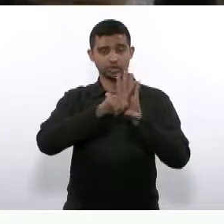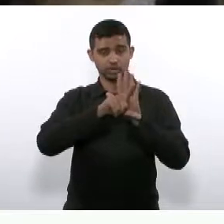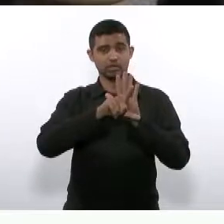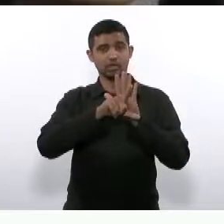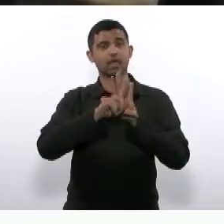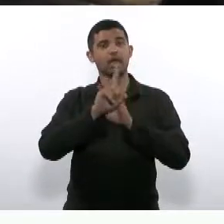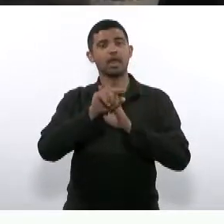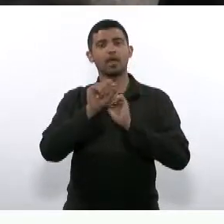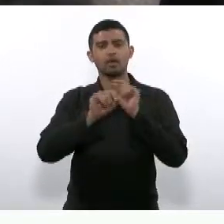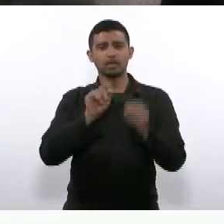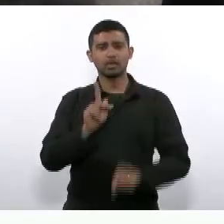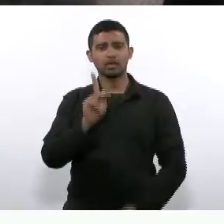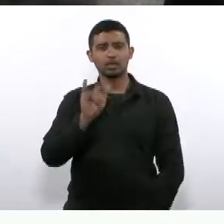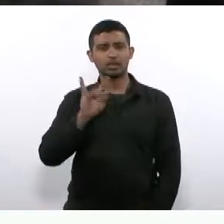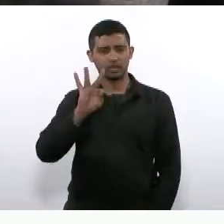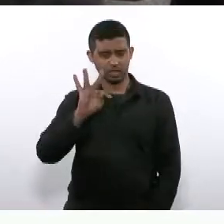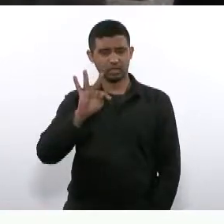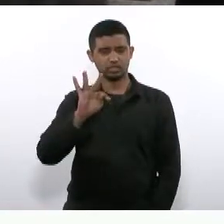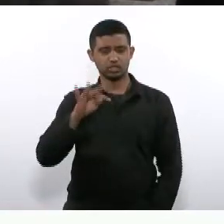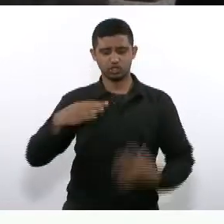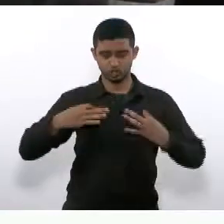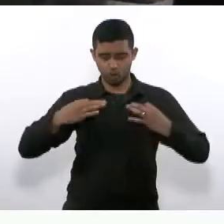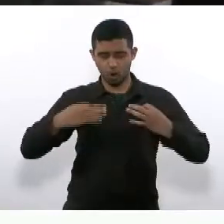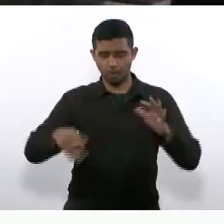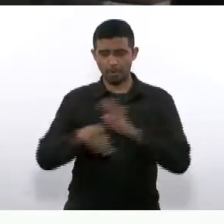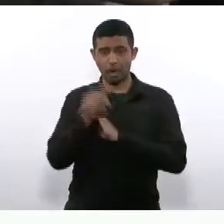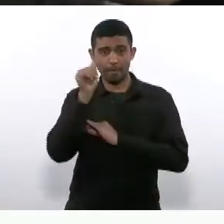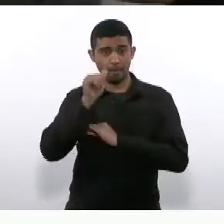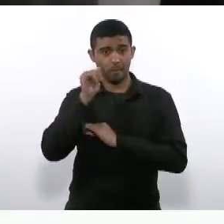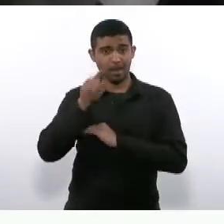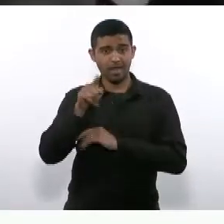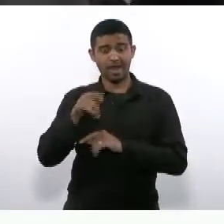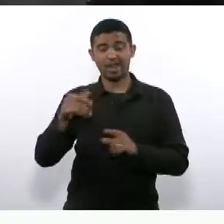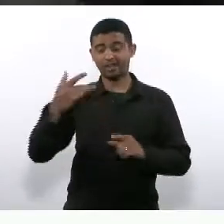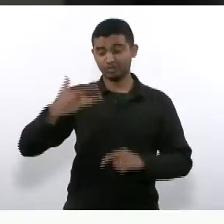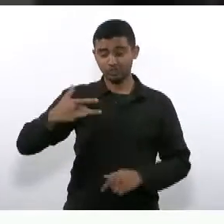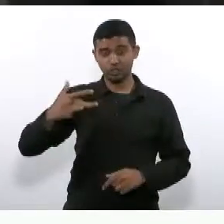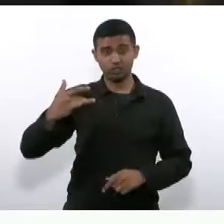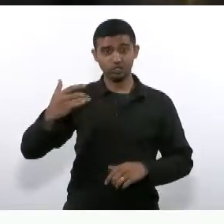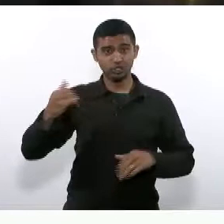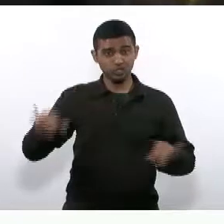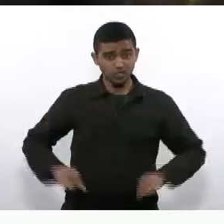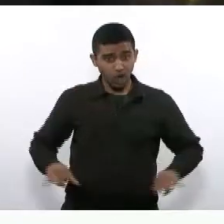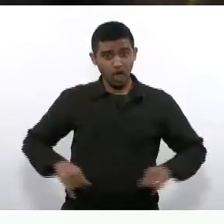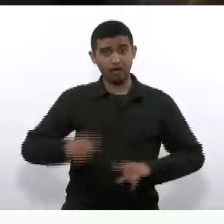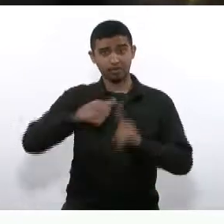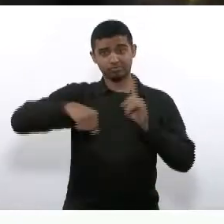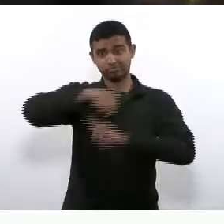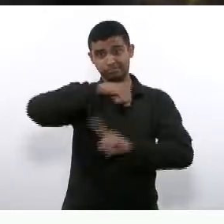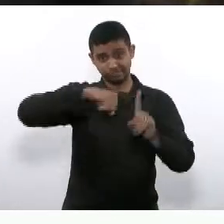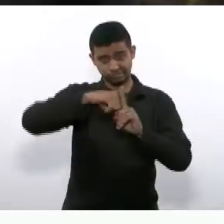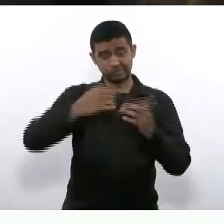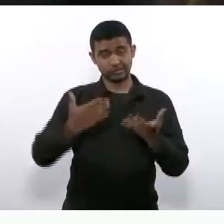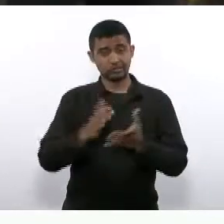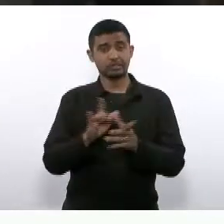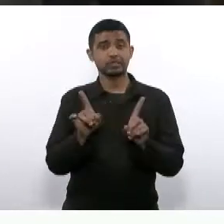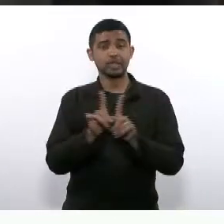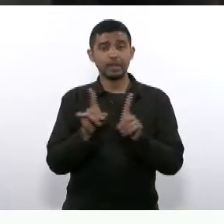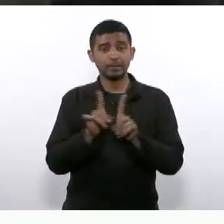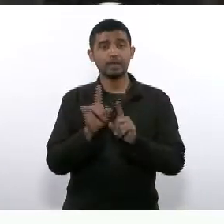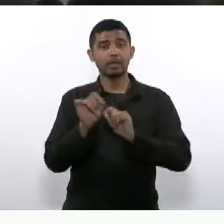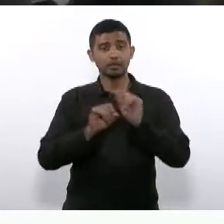o kit de vestuário das mulheres vítimas de violência no médico legal, a utilização do